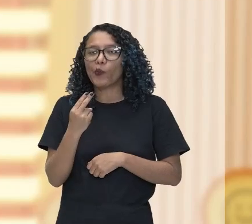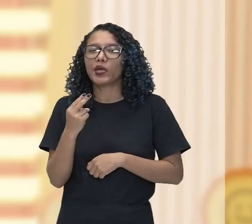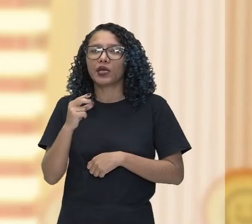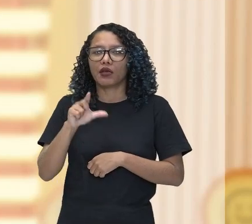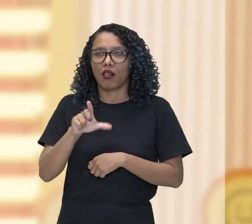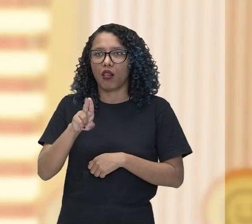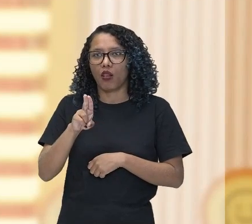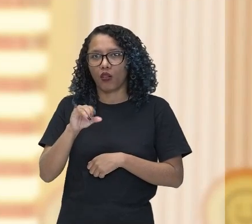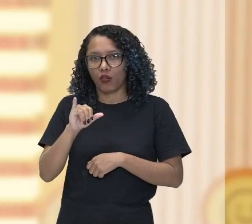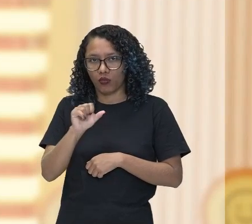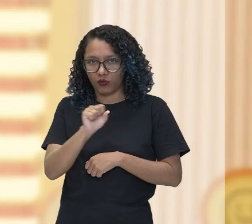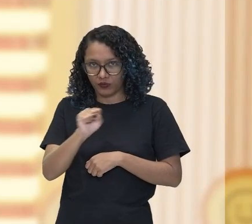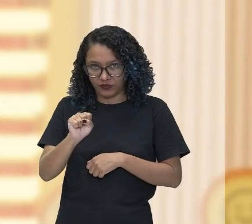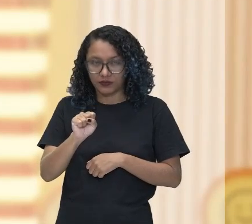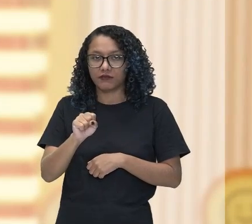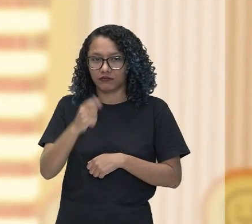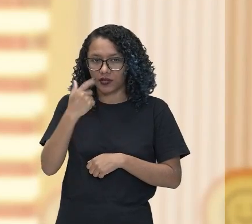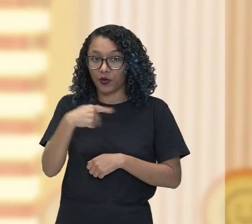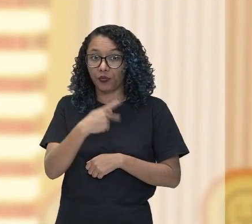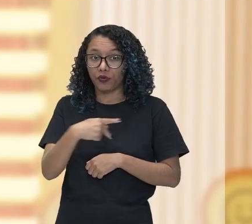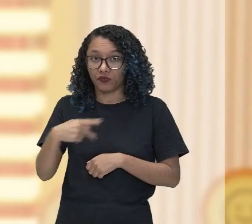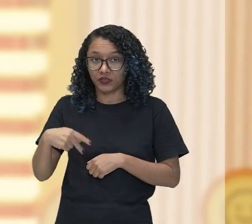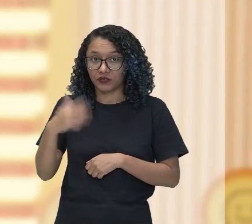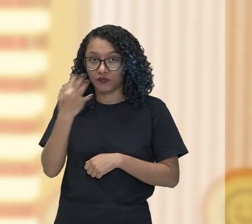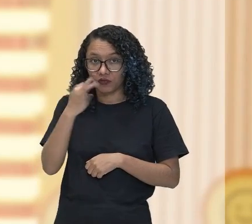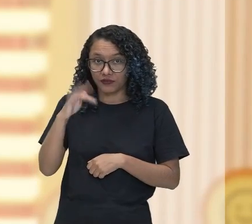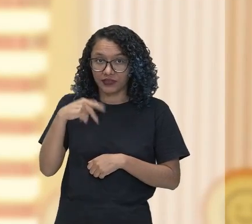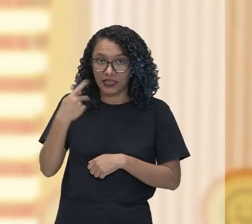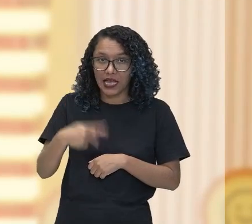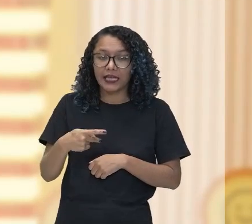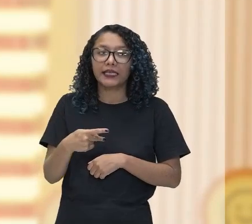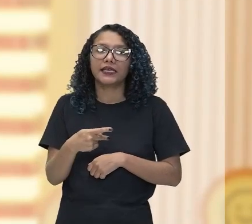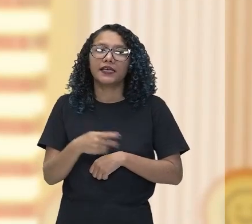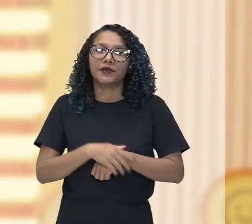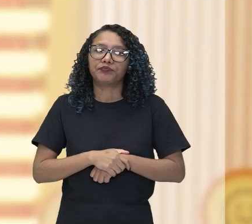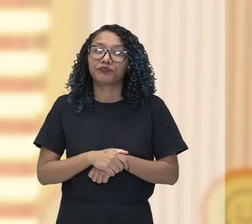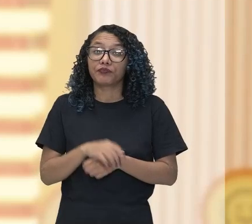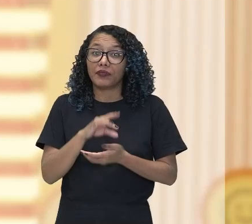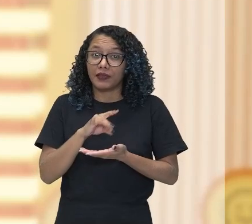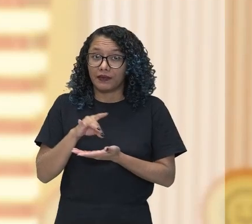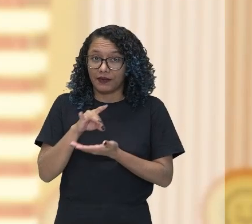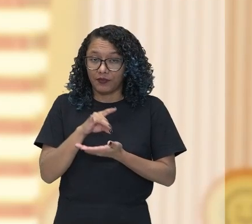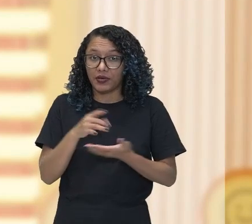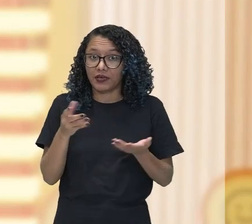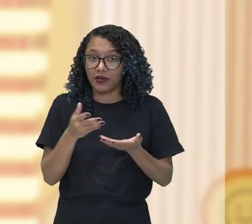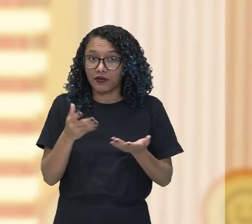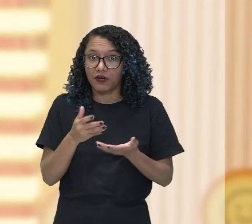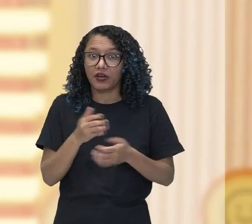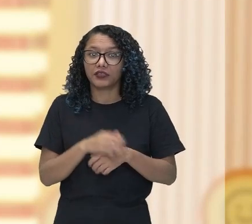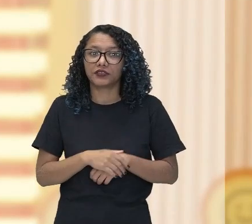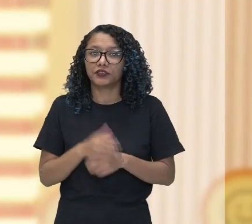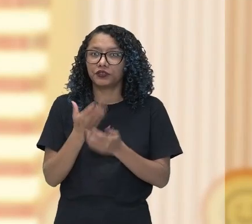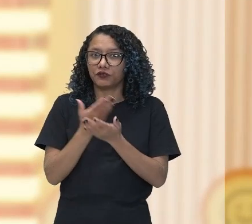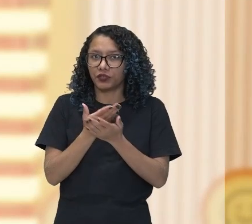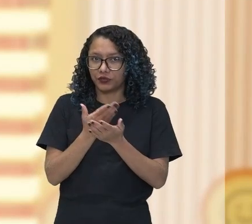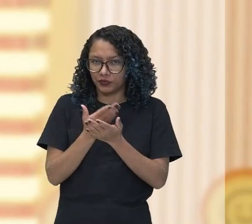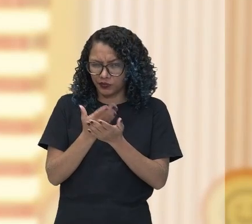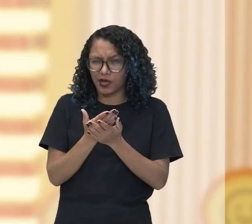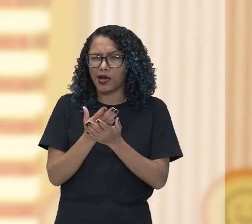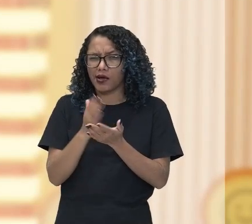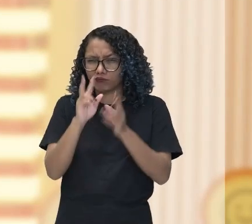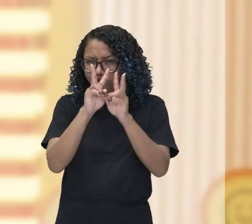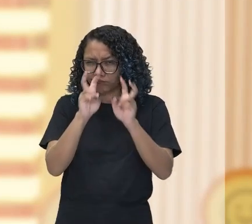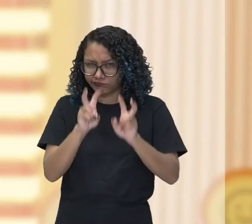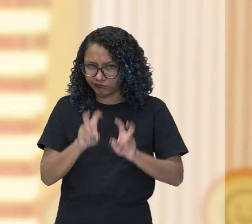sou professor de filosofia aqui do Centro de Mídias. Nós vamos, então, aqui trabalhar com vocês essas questões, E vamos,